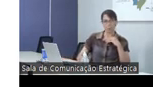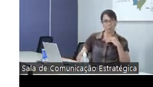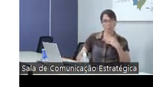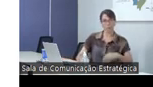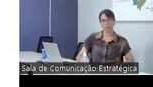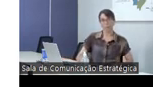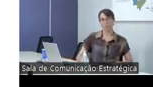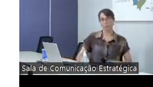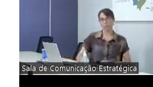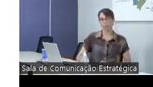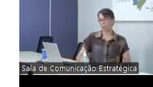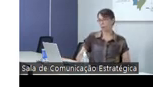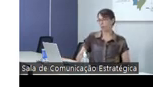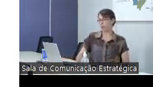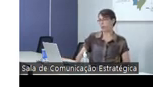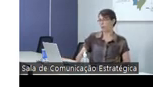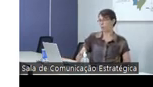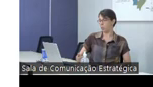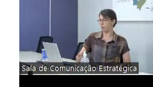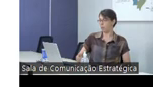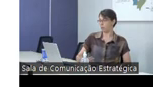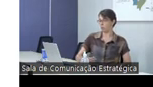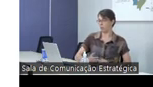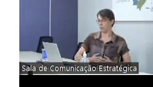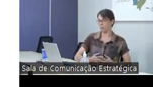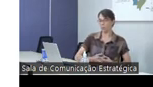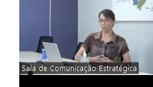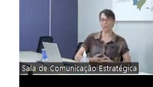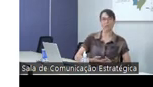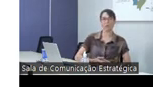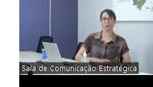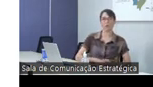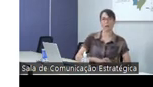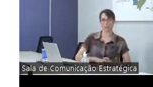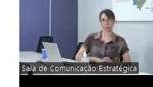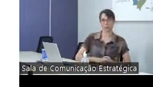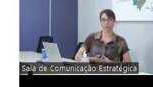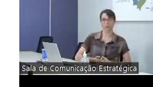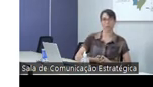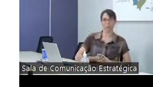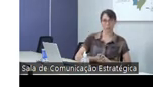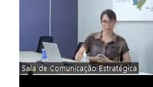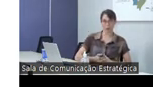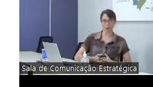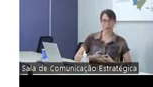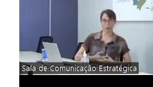acompanhamento então vocês também podem ver que por serviço o máximo que vai ter são oito casos então é um